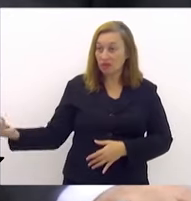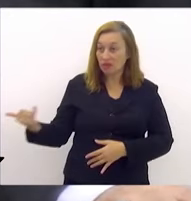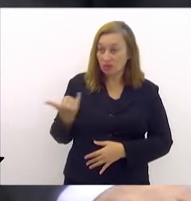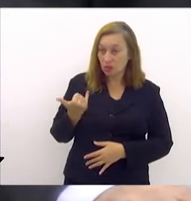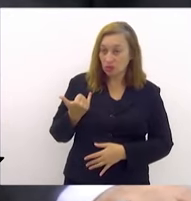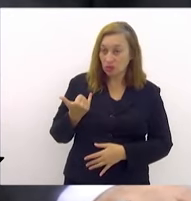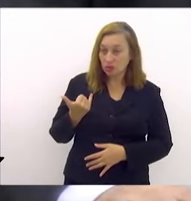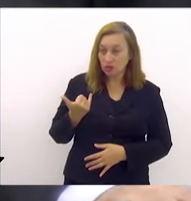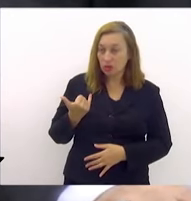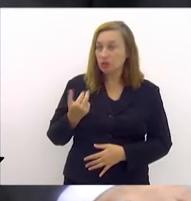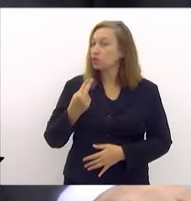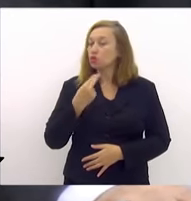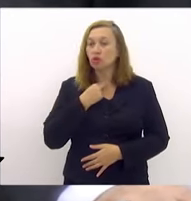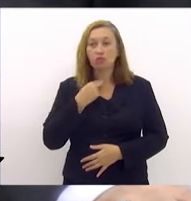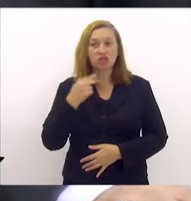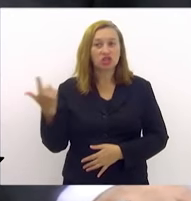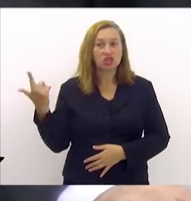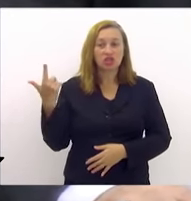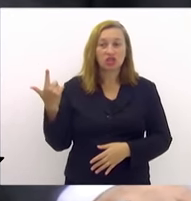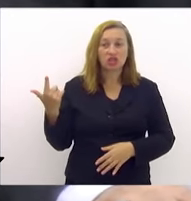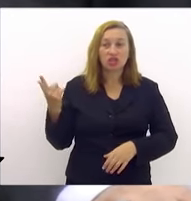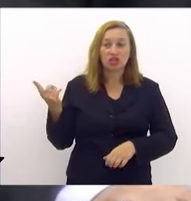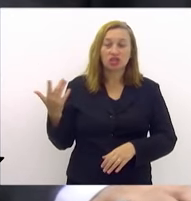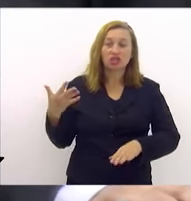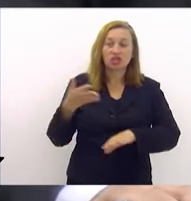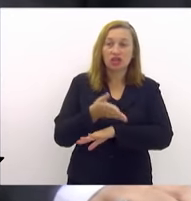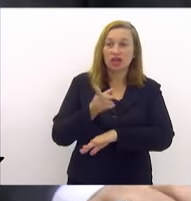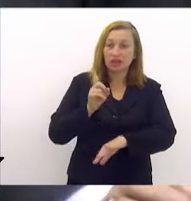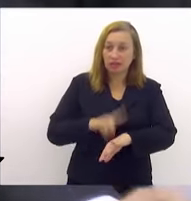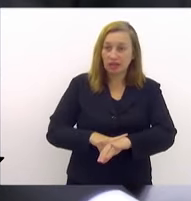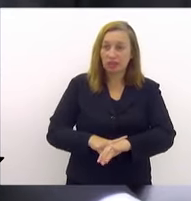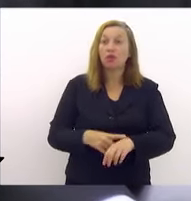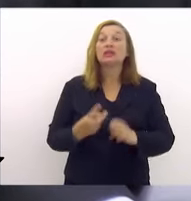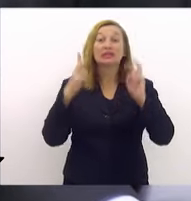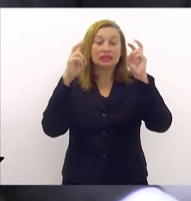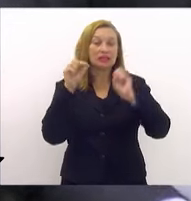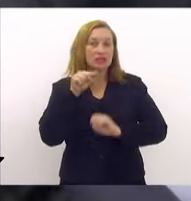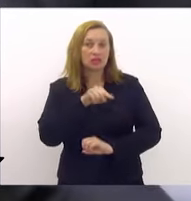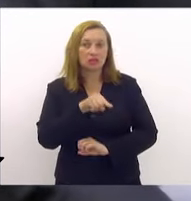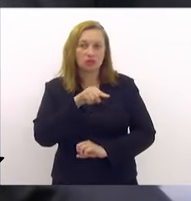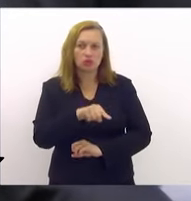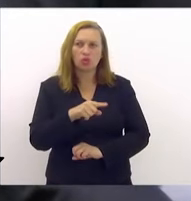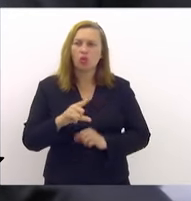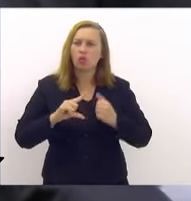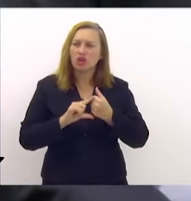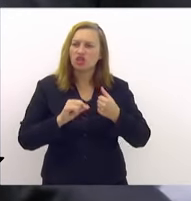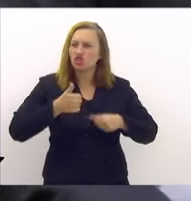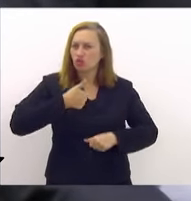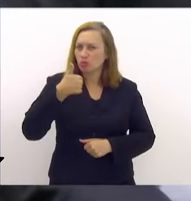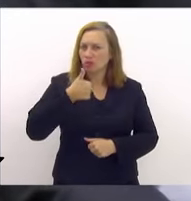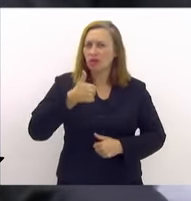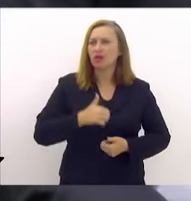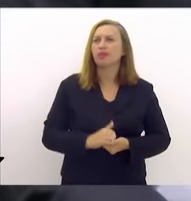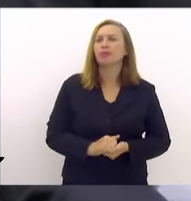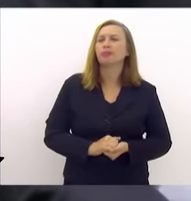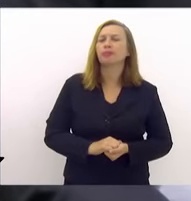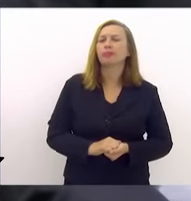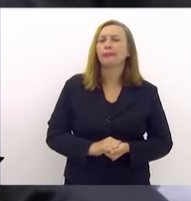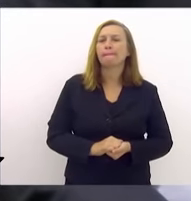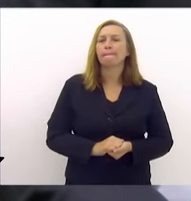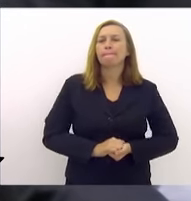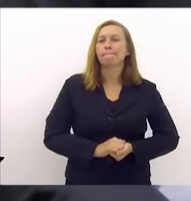antecedência que não conseguiria chegar em tempo. Nessa questão aqui, por exemplo, do artigo 1º, né,